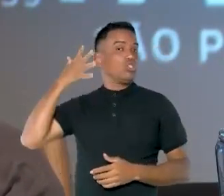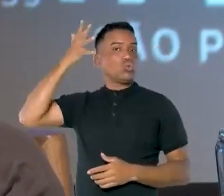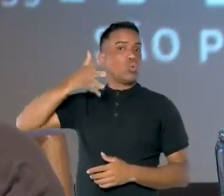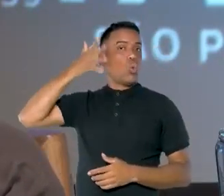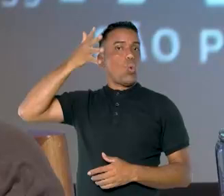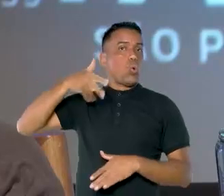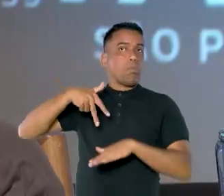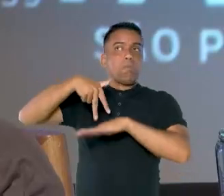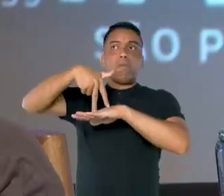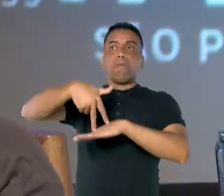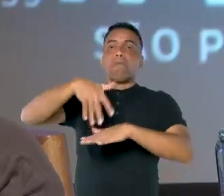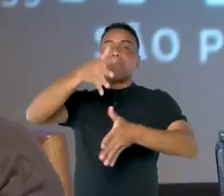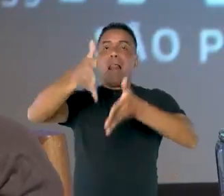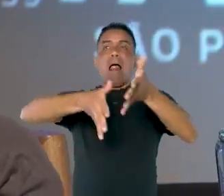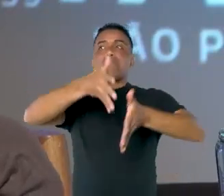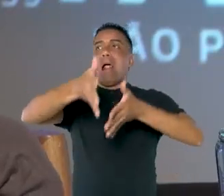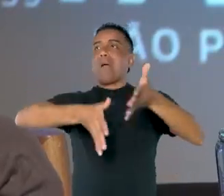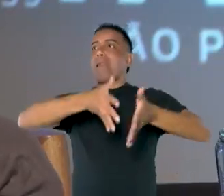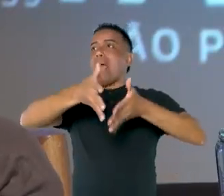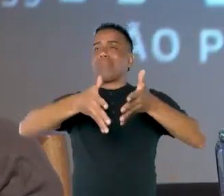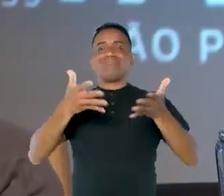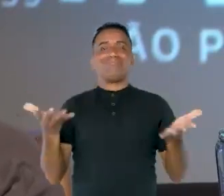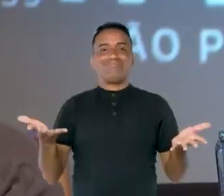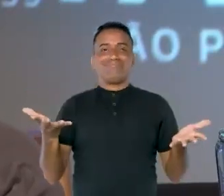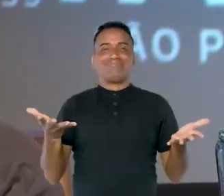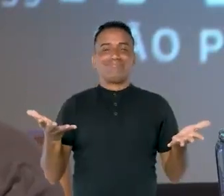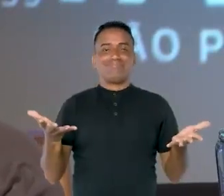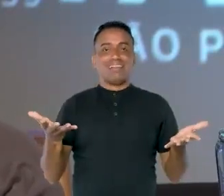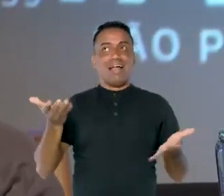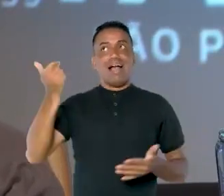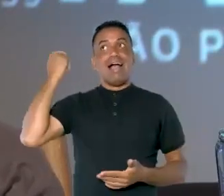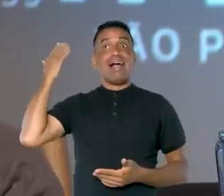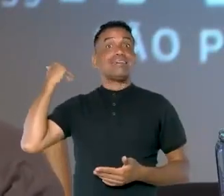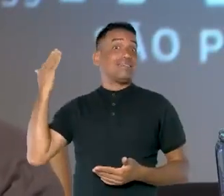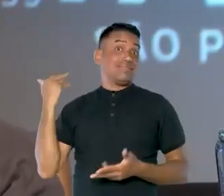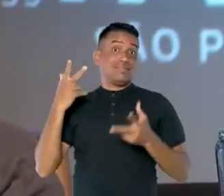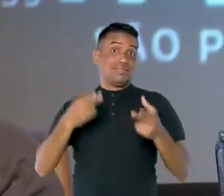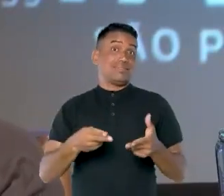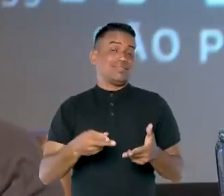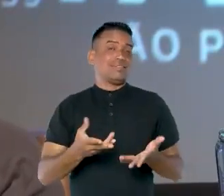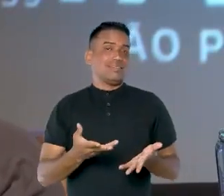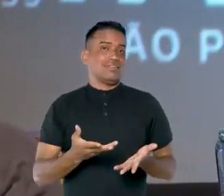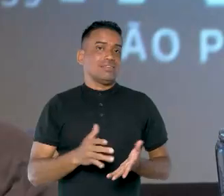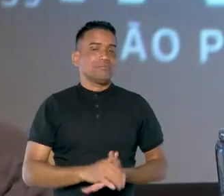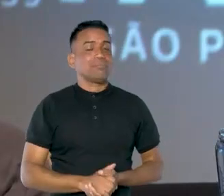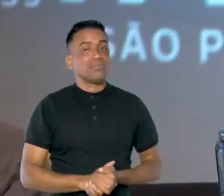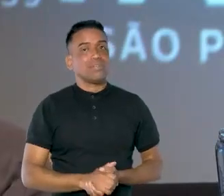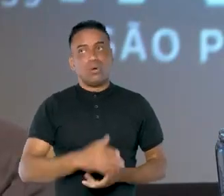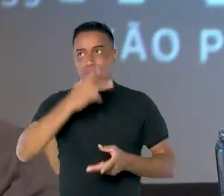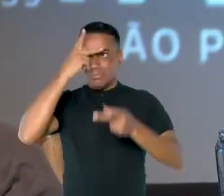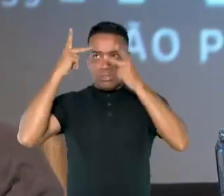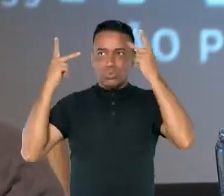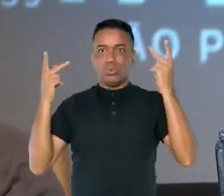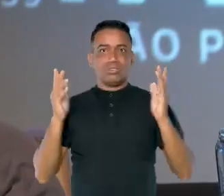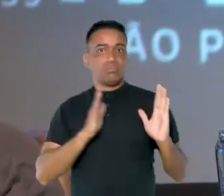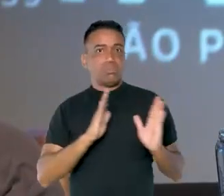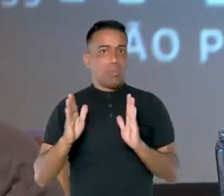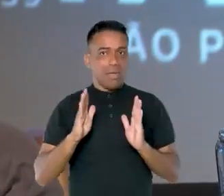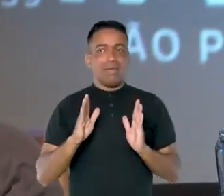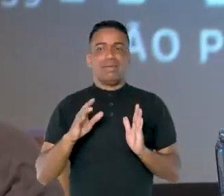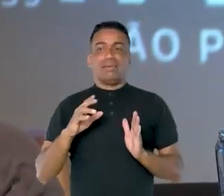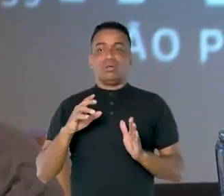clássico. Além do mais, como as pessoas passam grande parte do